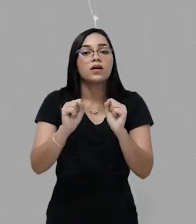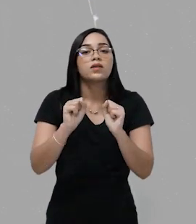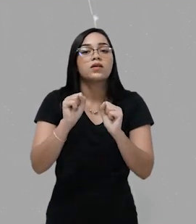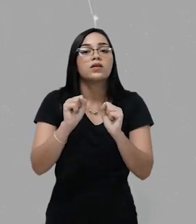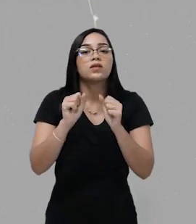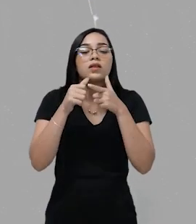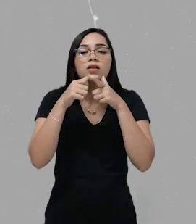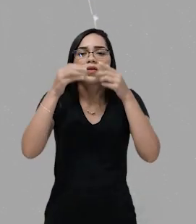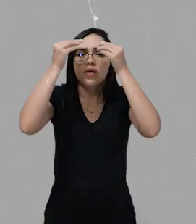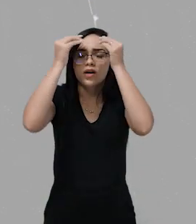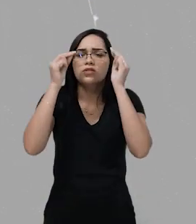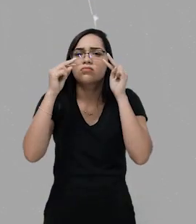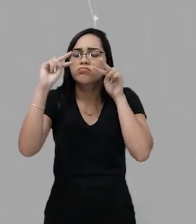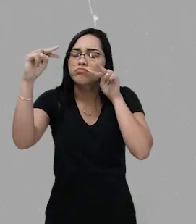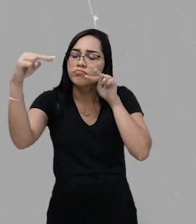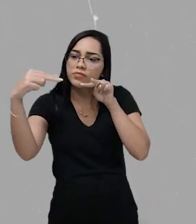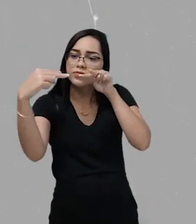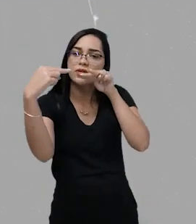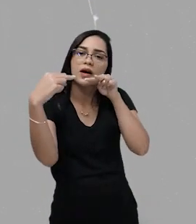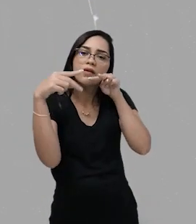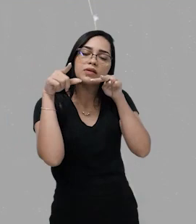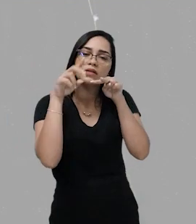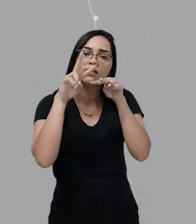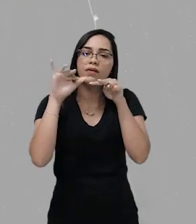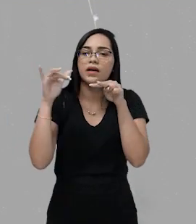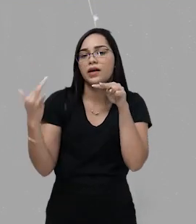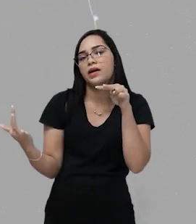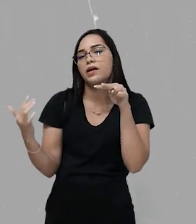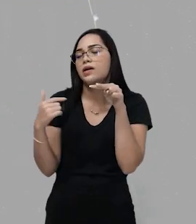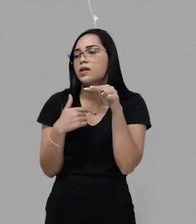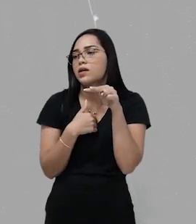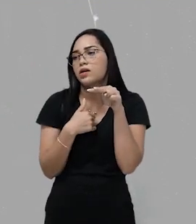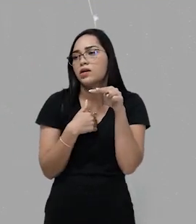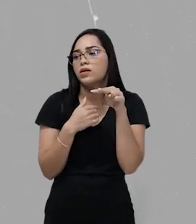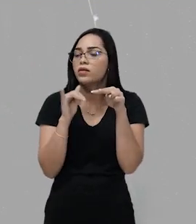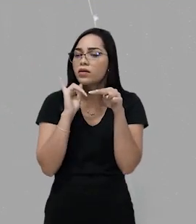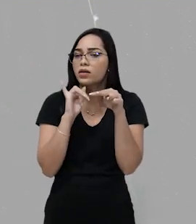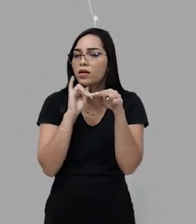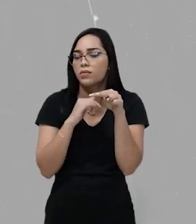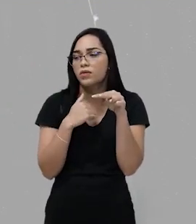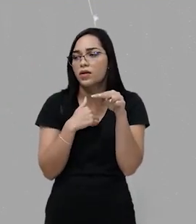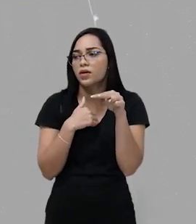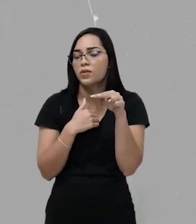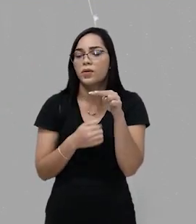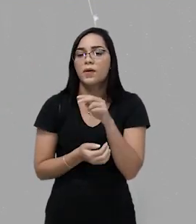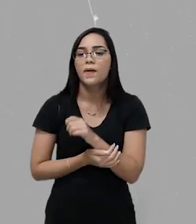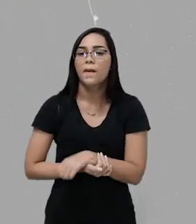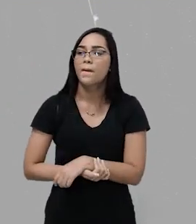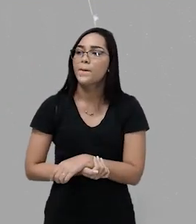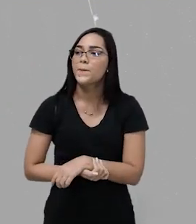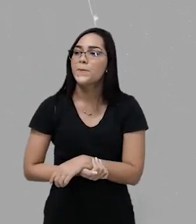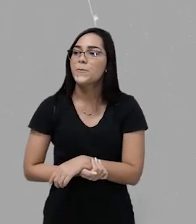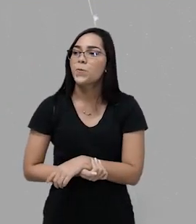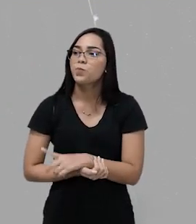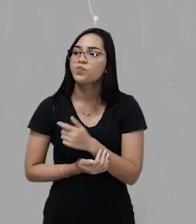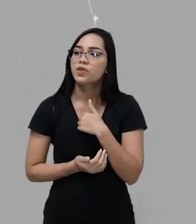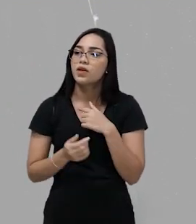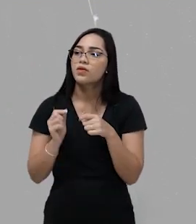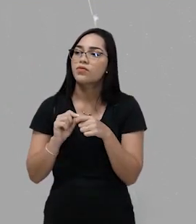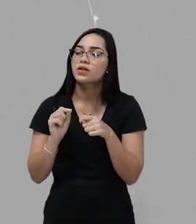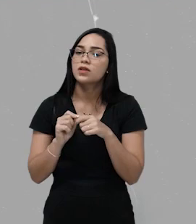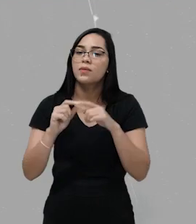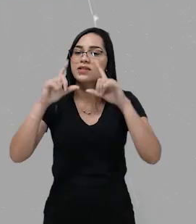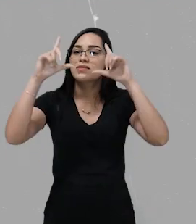muito através do olhar. Quando você vai, vou dar um exemplo bem particular, né? Vou fazer